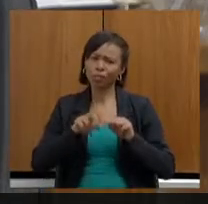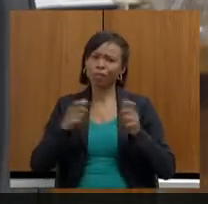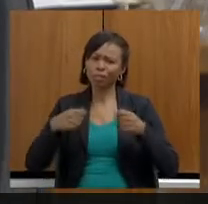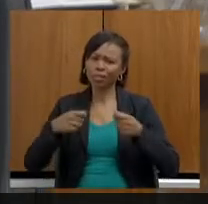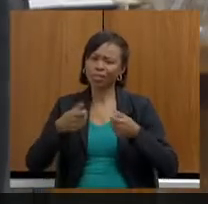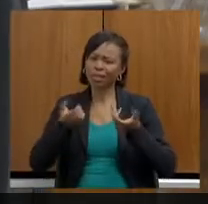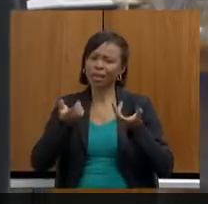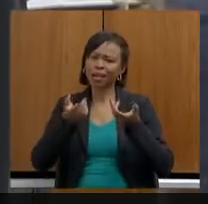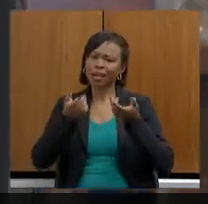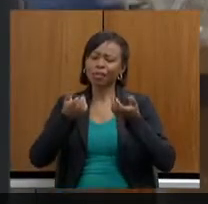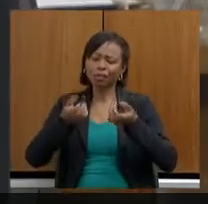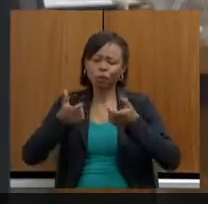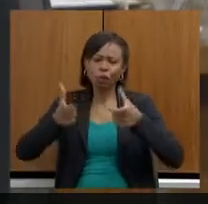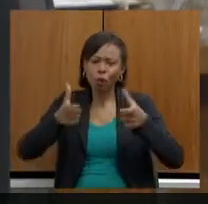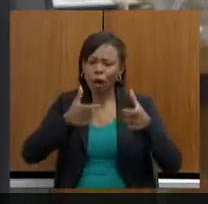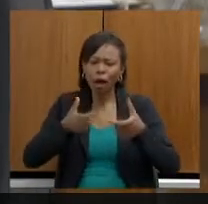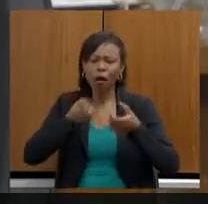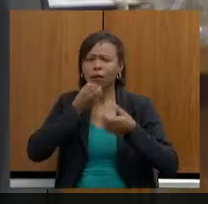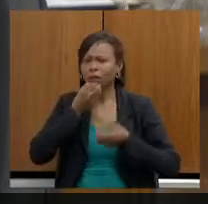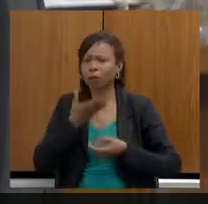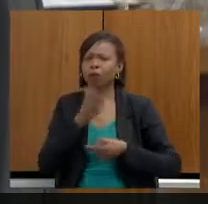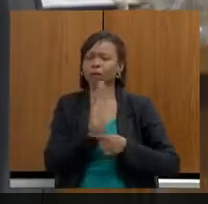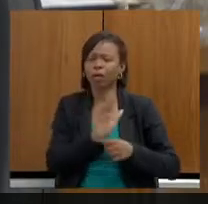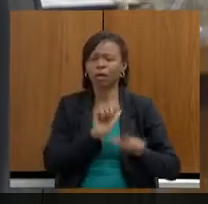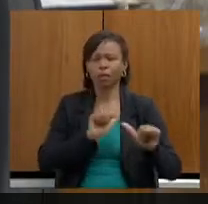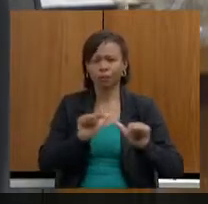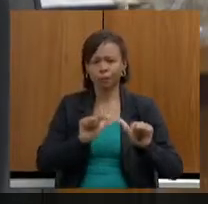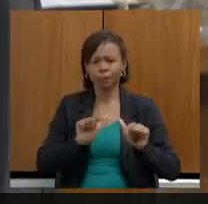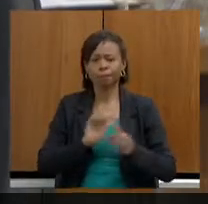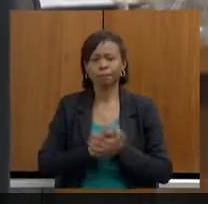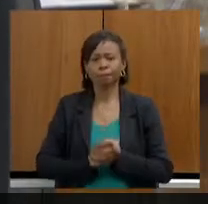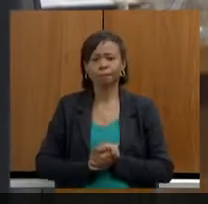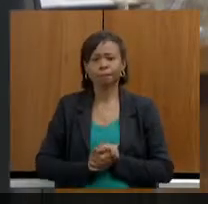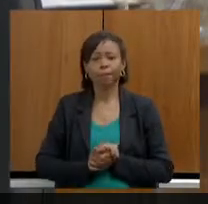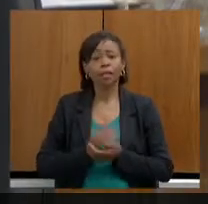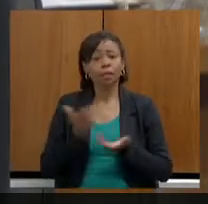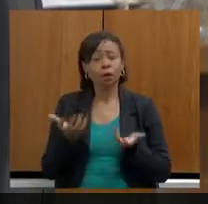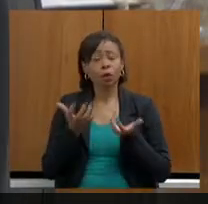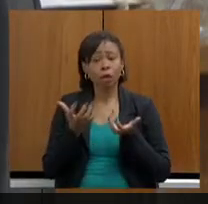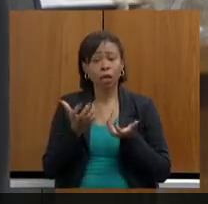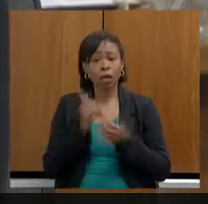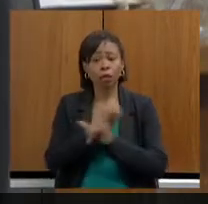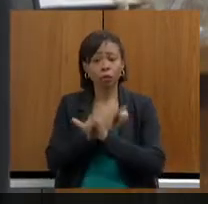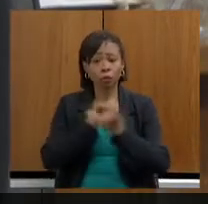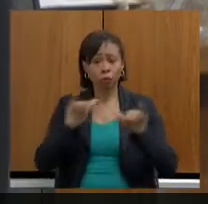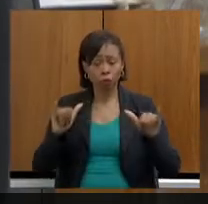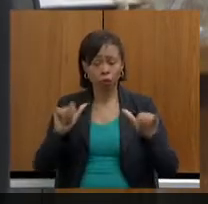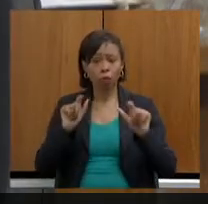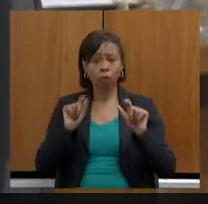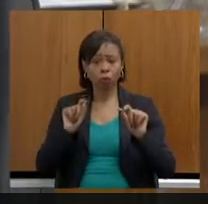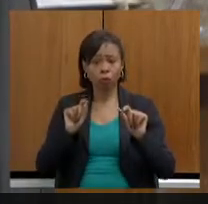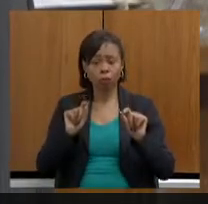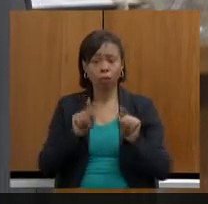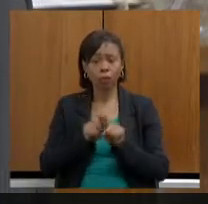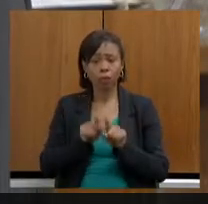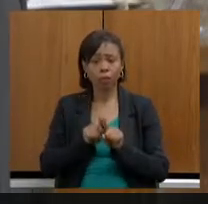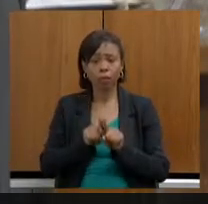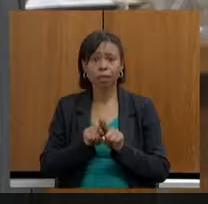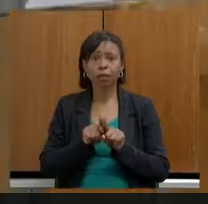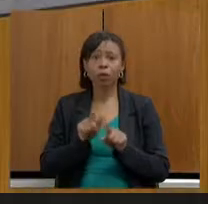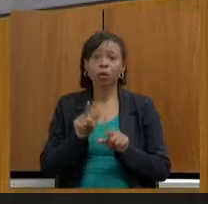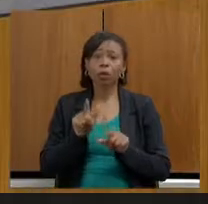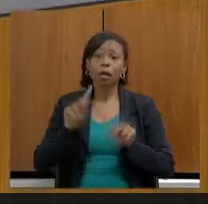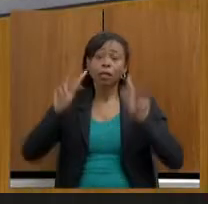eu gostaria muito deputada de anunciar né é de